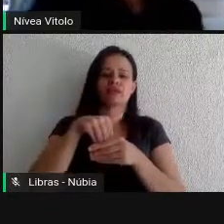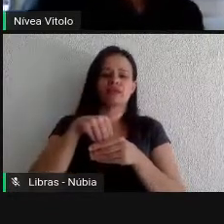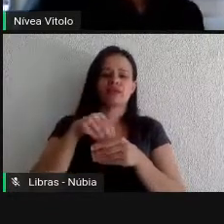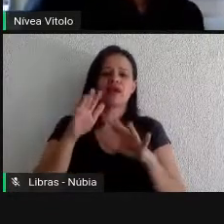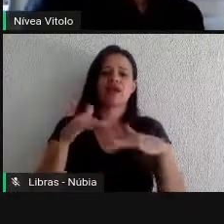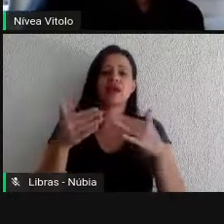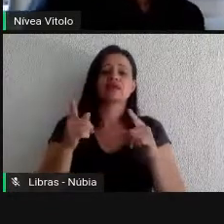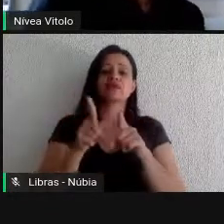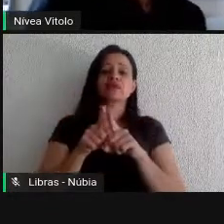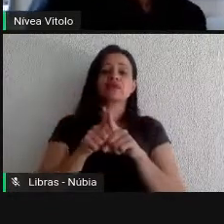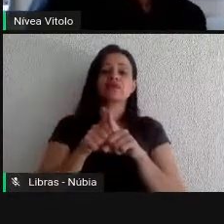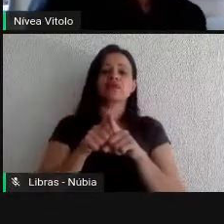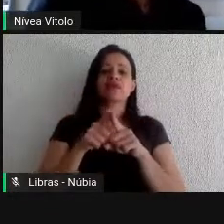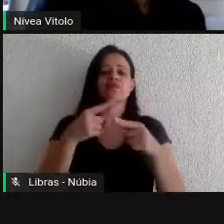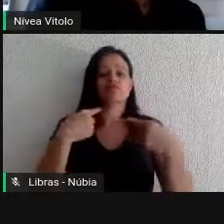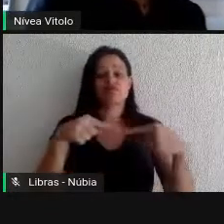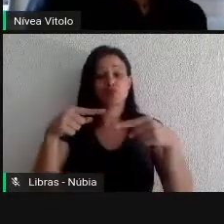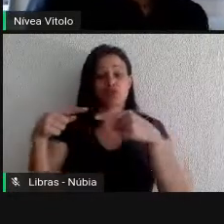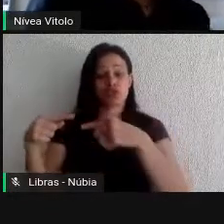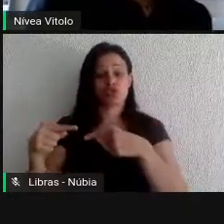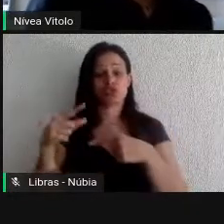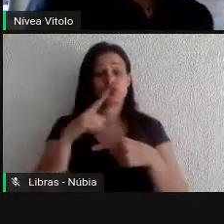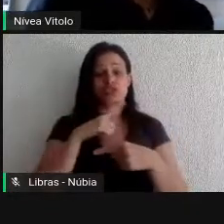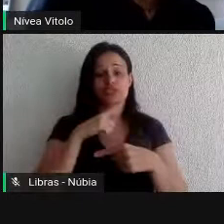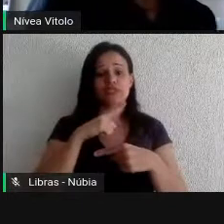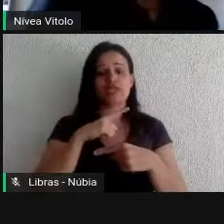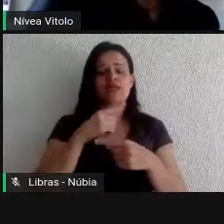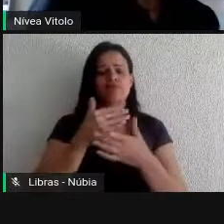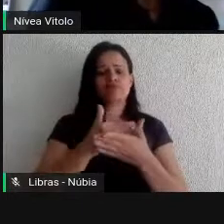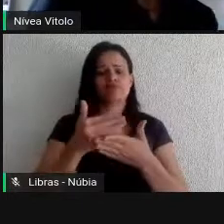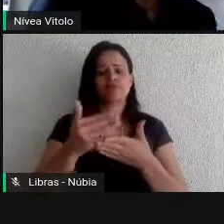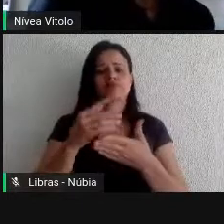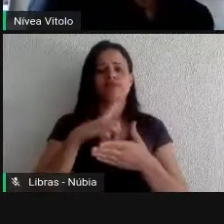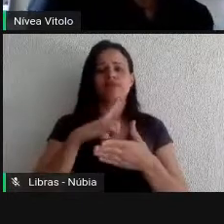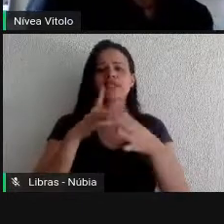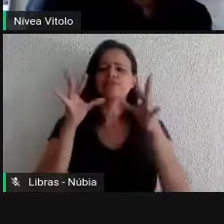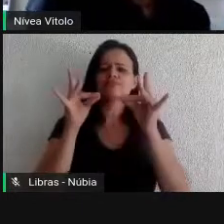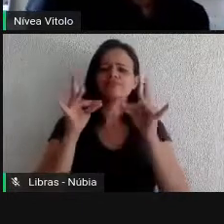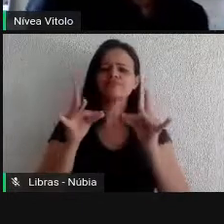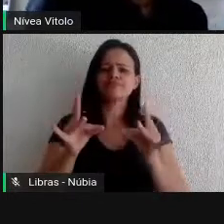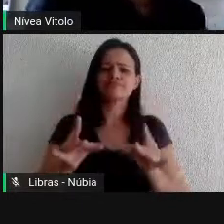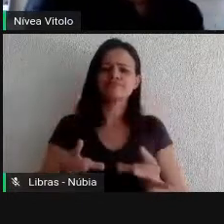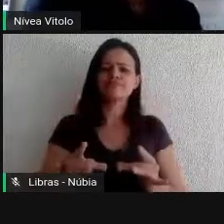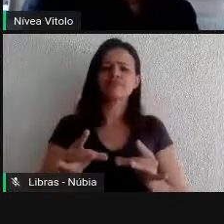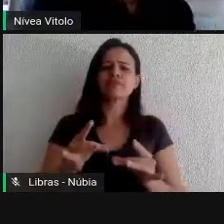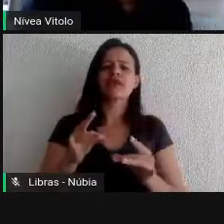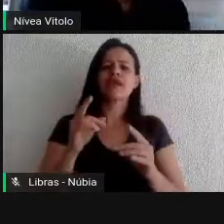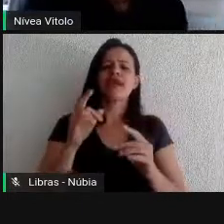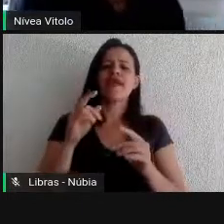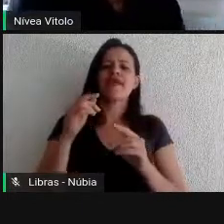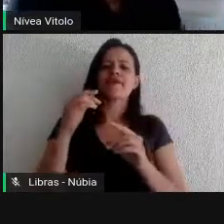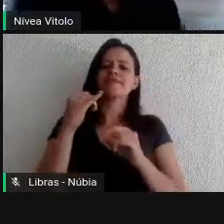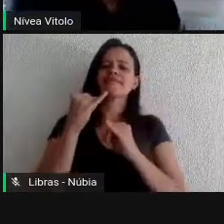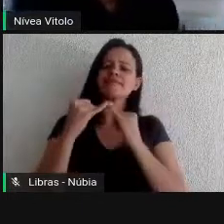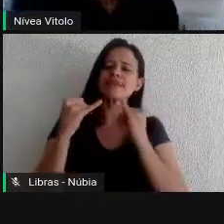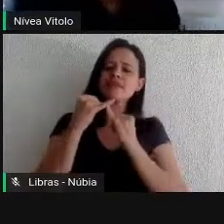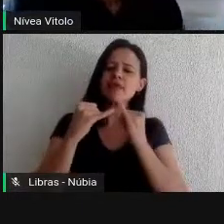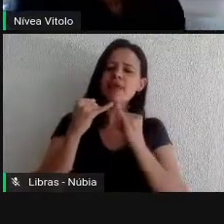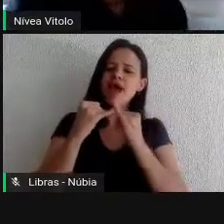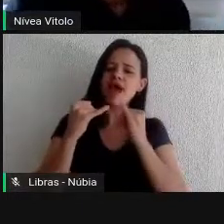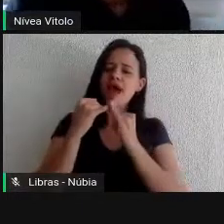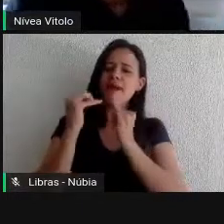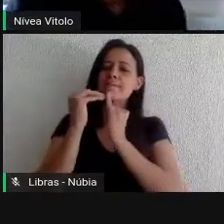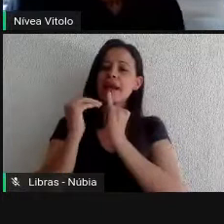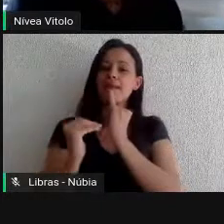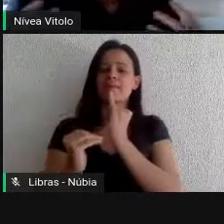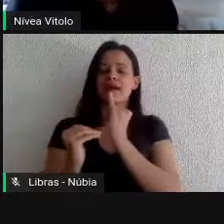caso das políticas de iniciativa do Executivo, o nível de discricionariedade foi ou intermediário ou baixo, ou seja, são políticas